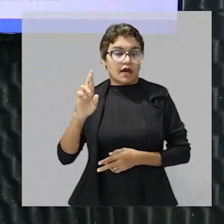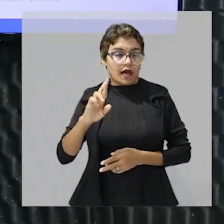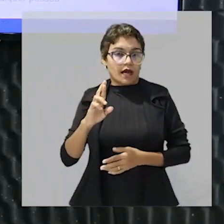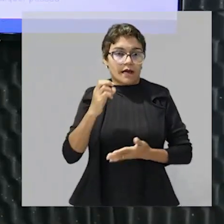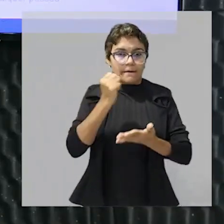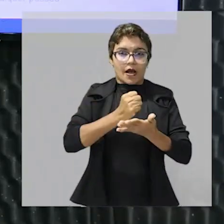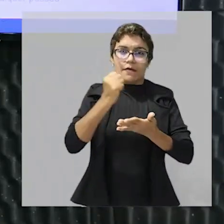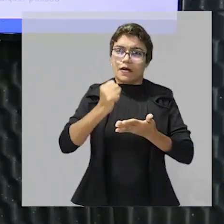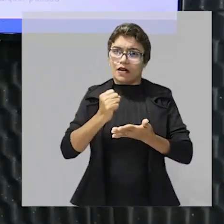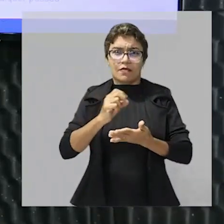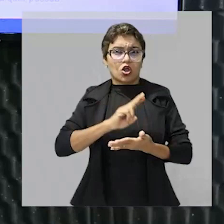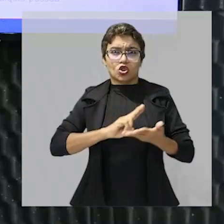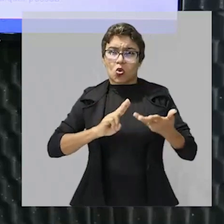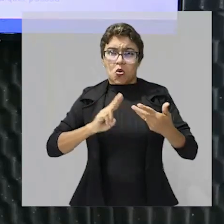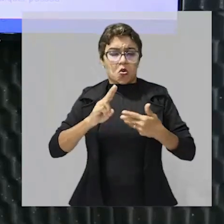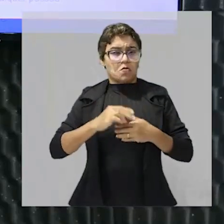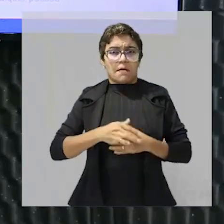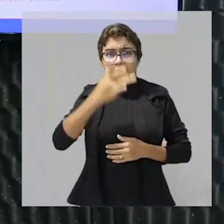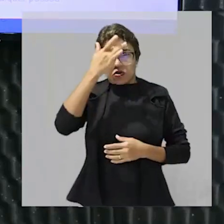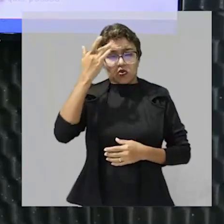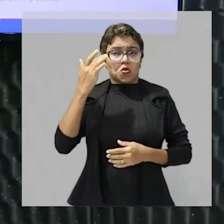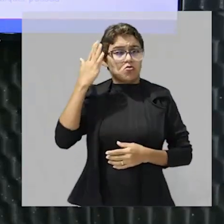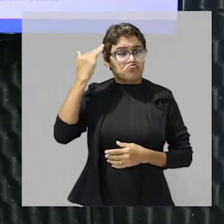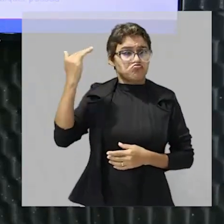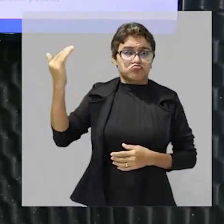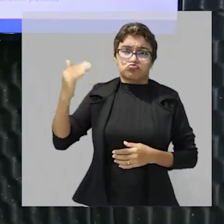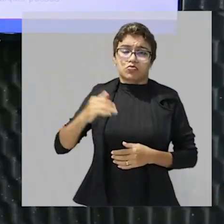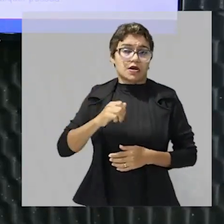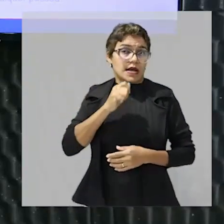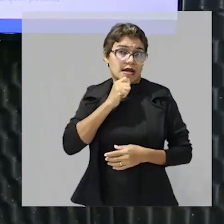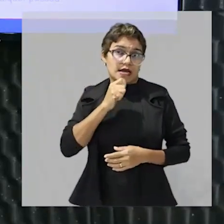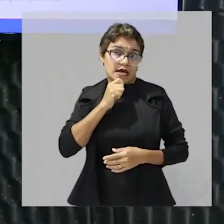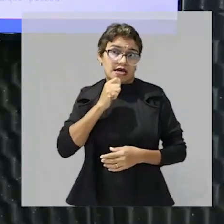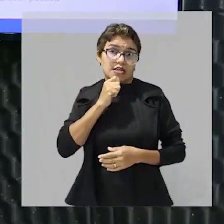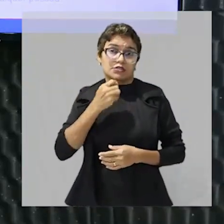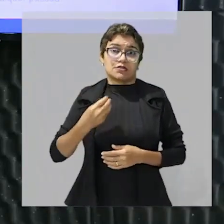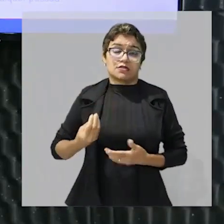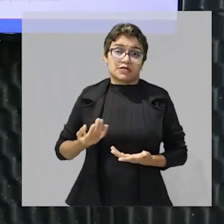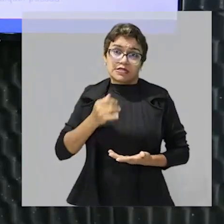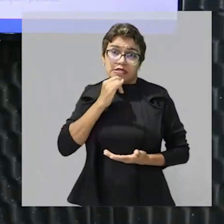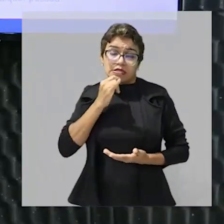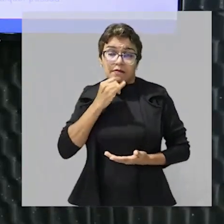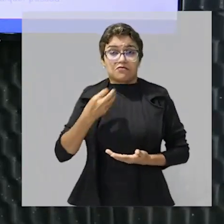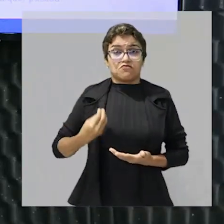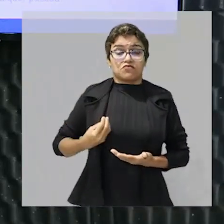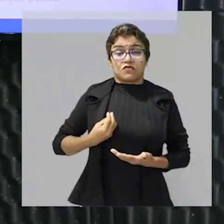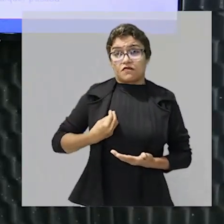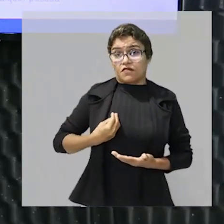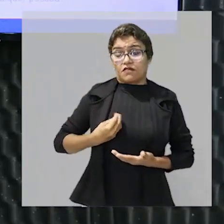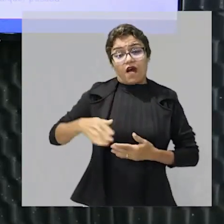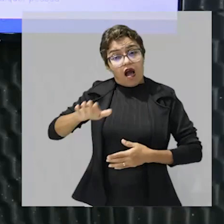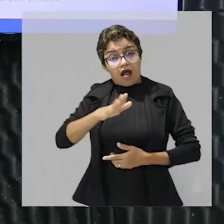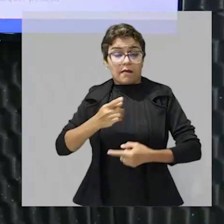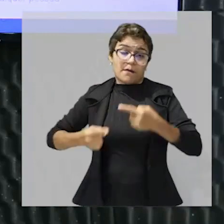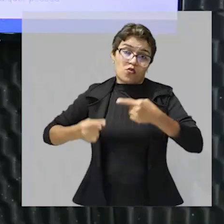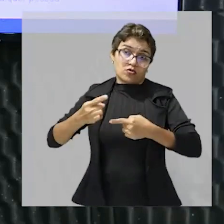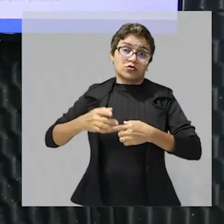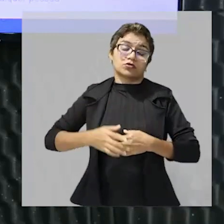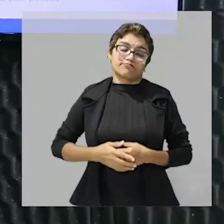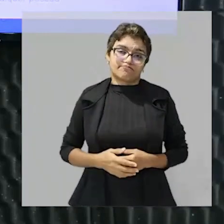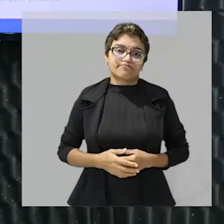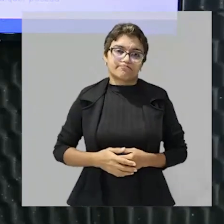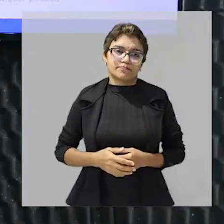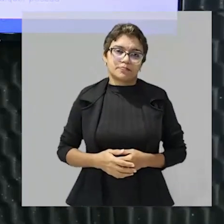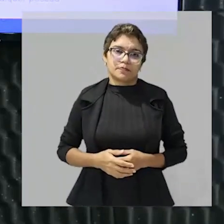nome da morte de uma pessoa extremamente conhecida que ainda está em pauta nessa discussão política. Não estou falando de